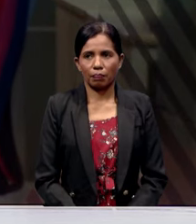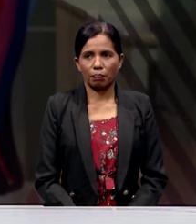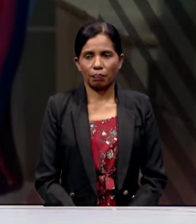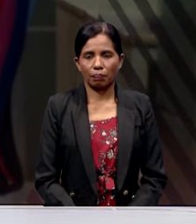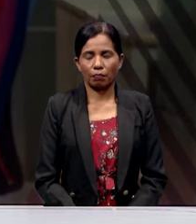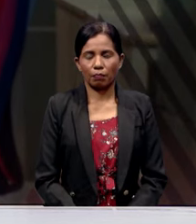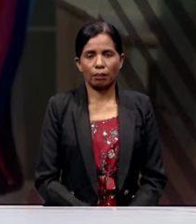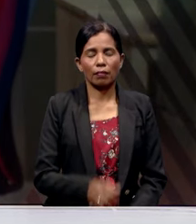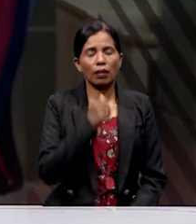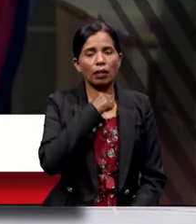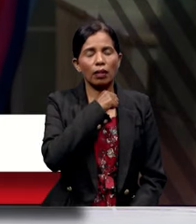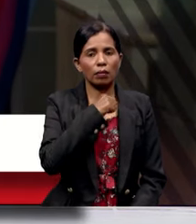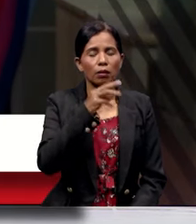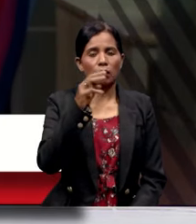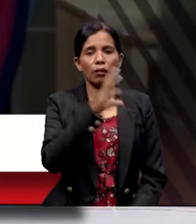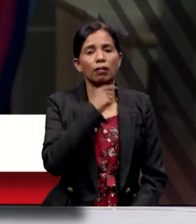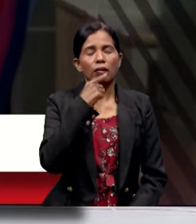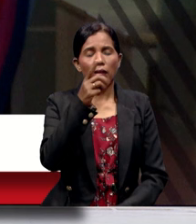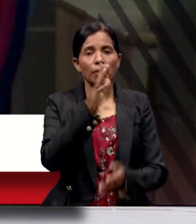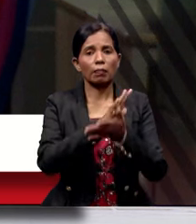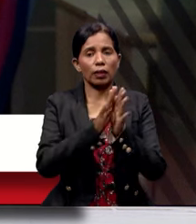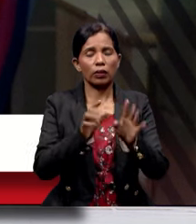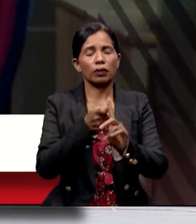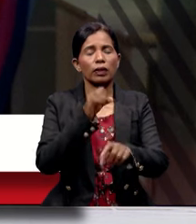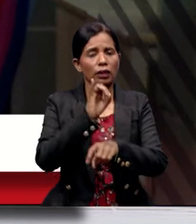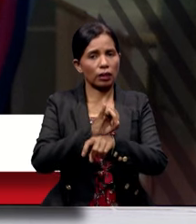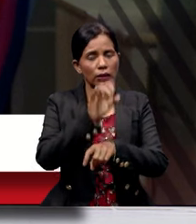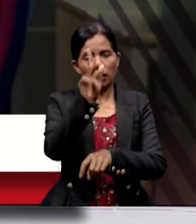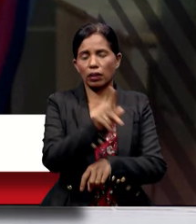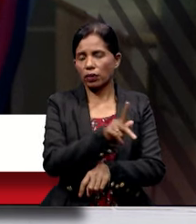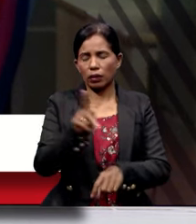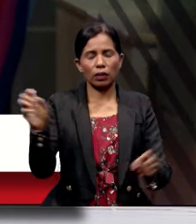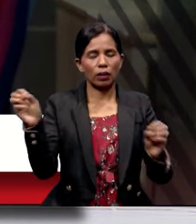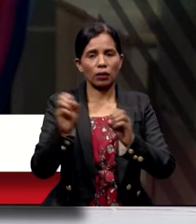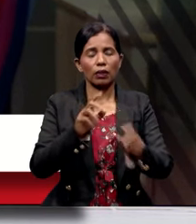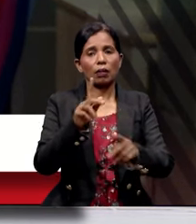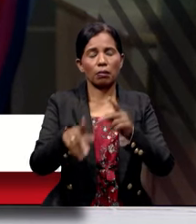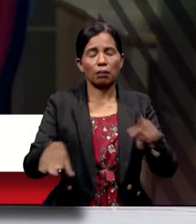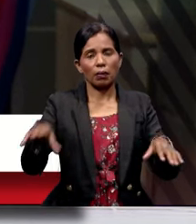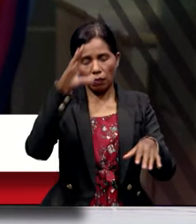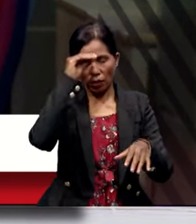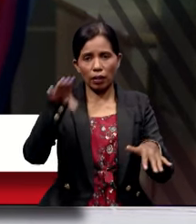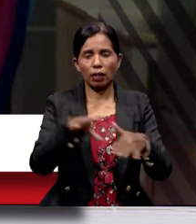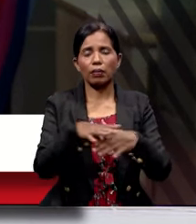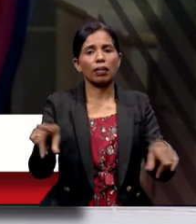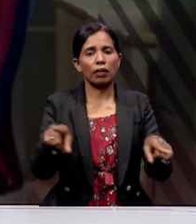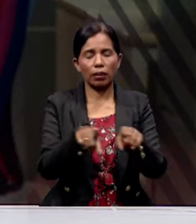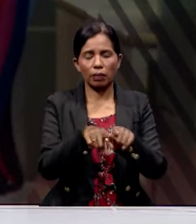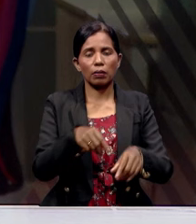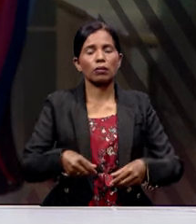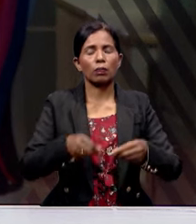Monsenhor Marcos Prezi Ateten, benção os Igreja Católica, los casamento sexo anessan, me be oferece ba individual.